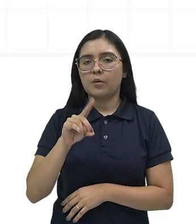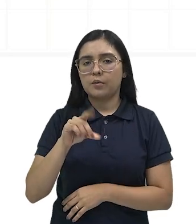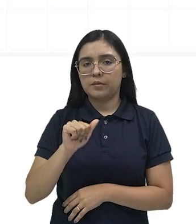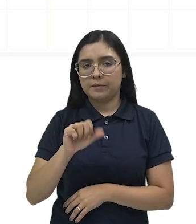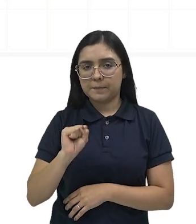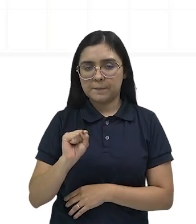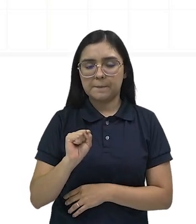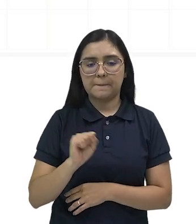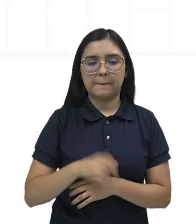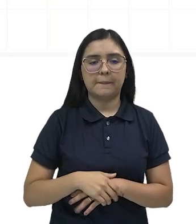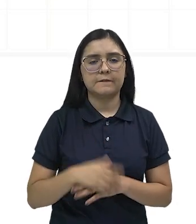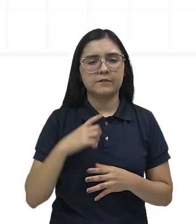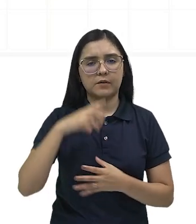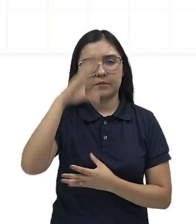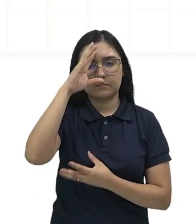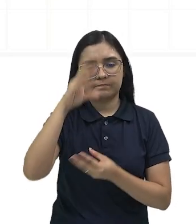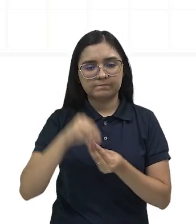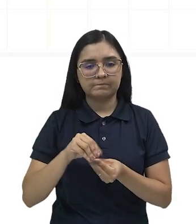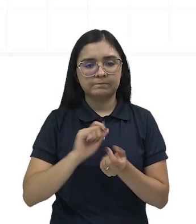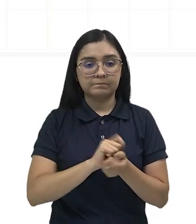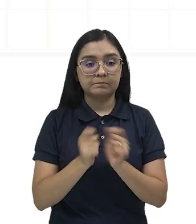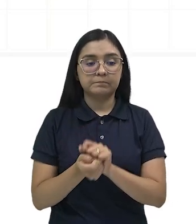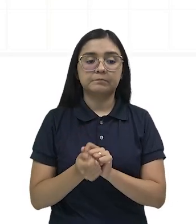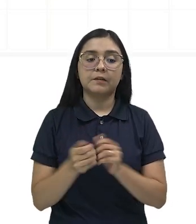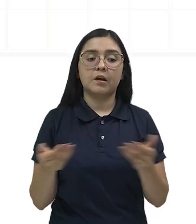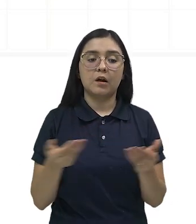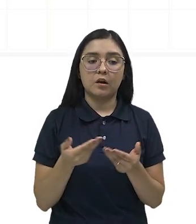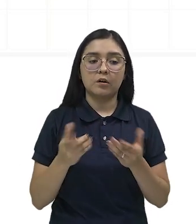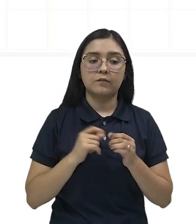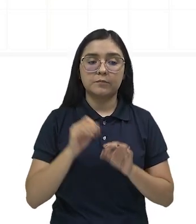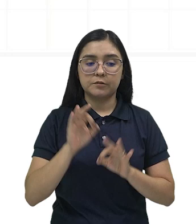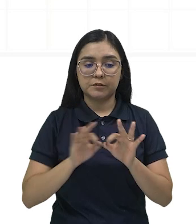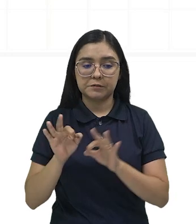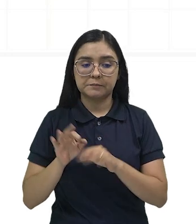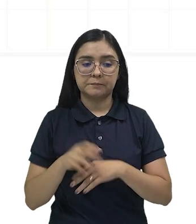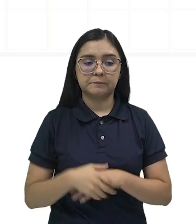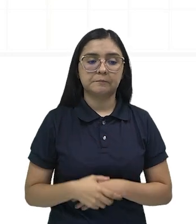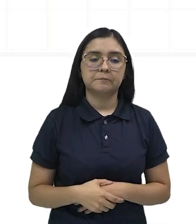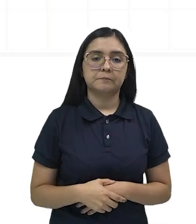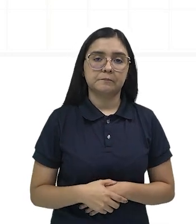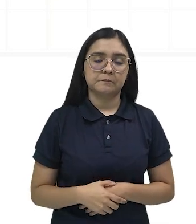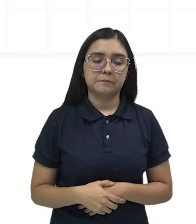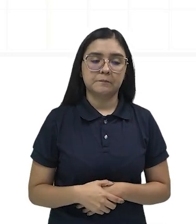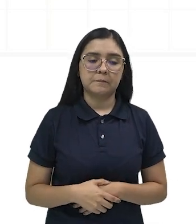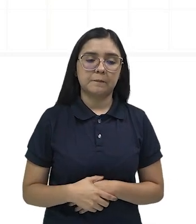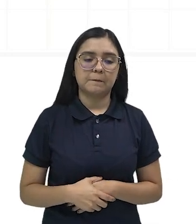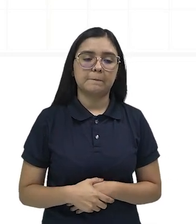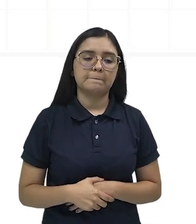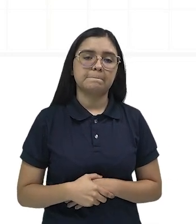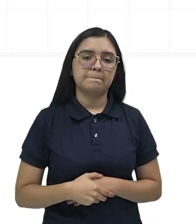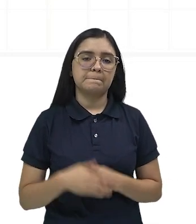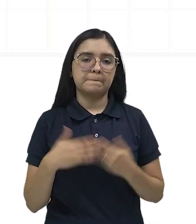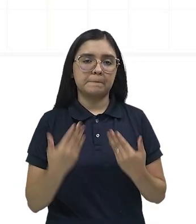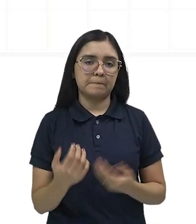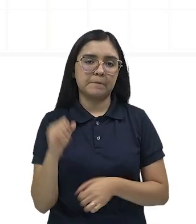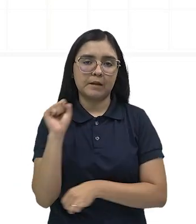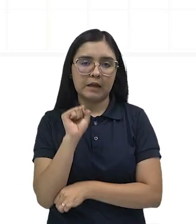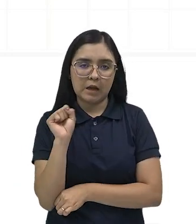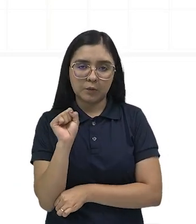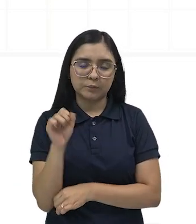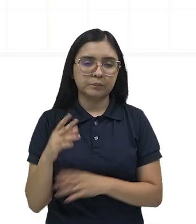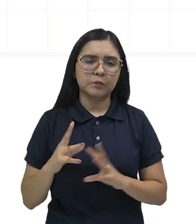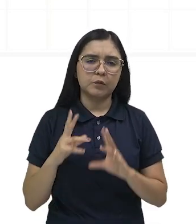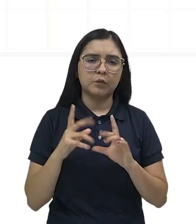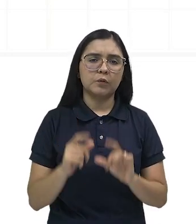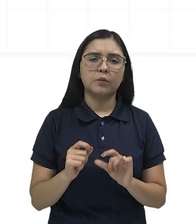Beleza? Então vamos lá, olha. Vamos estruturar essa situação das rodas. Por exemplo, os carros. Todo